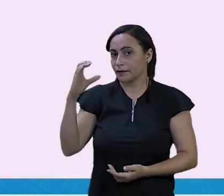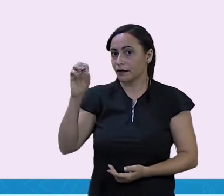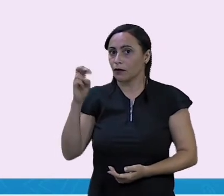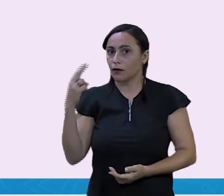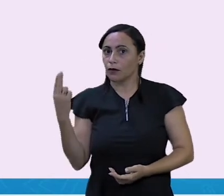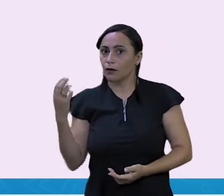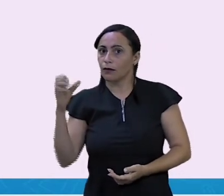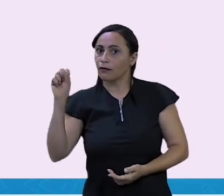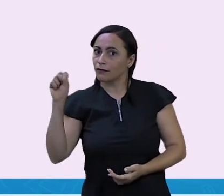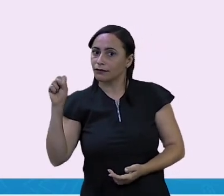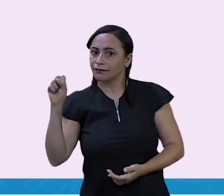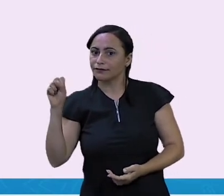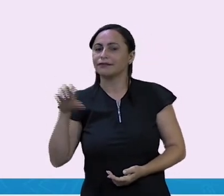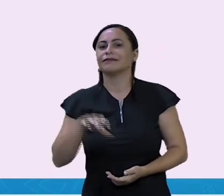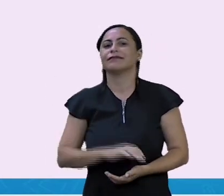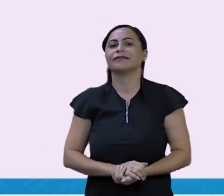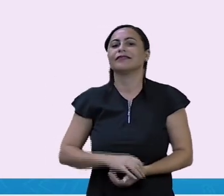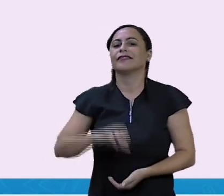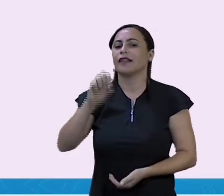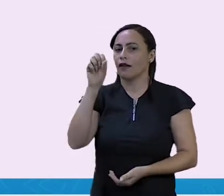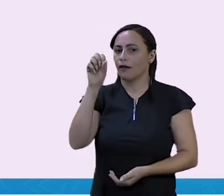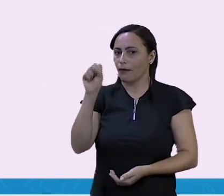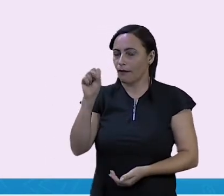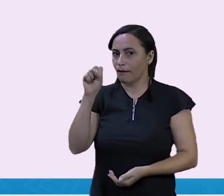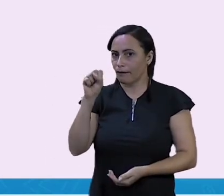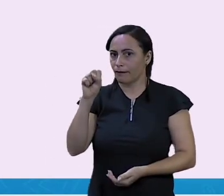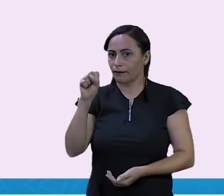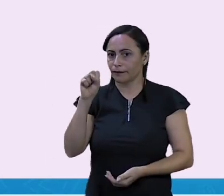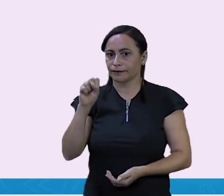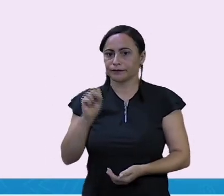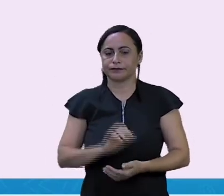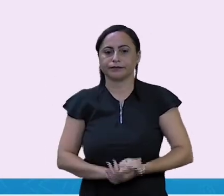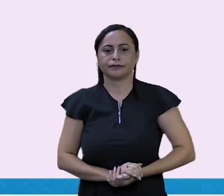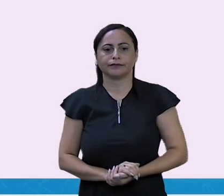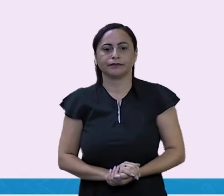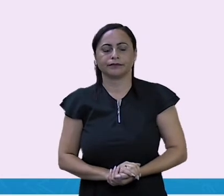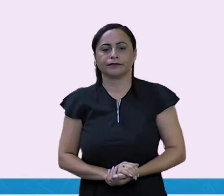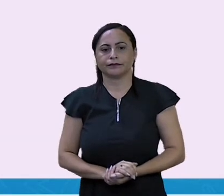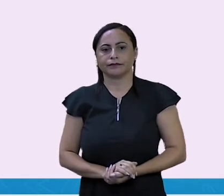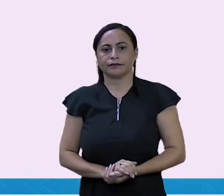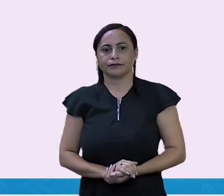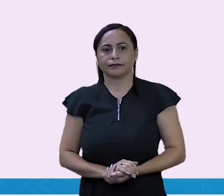Concerto com S. Nós acabamos de ver na atividade anterior.